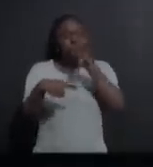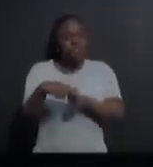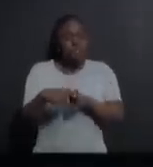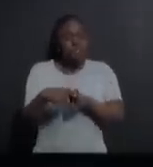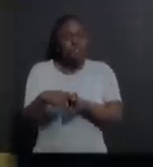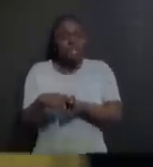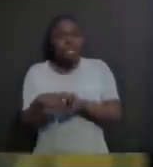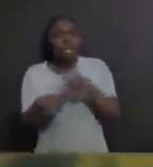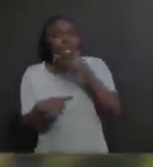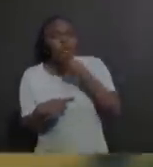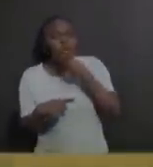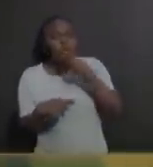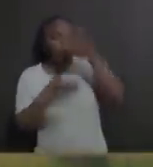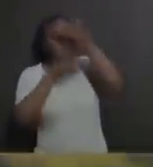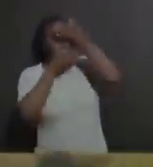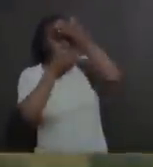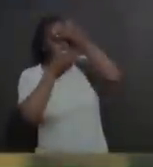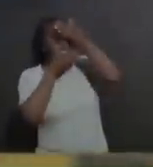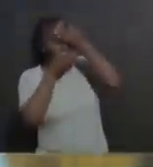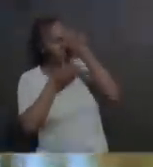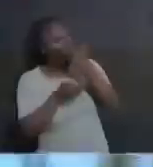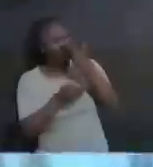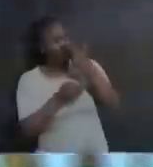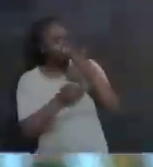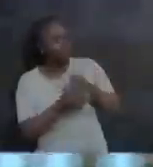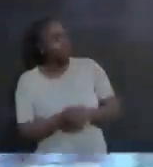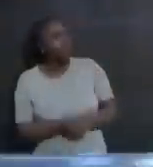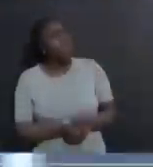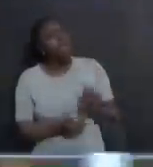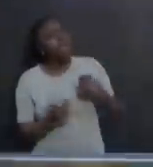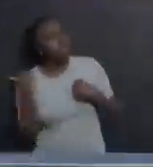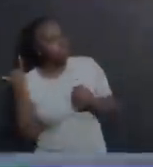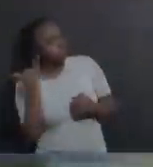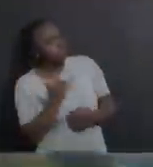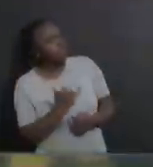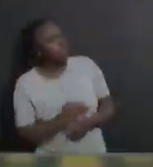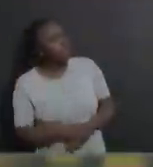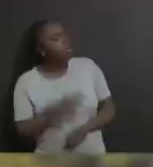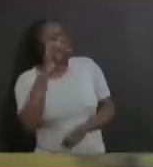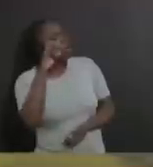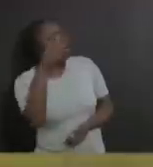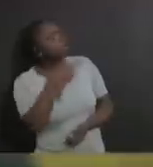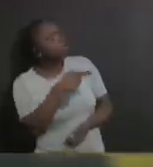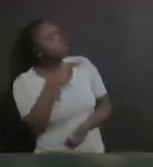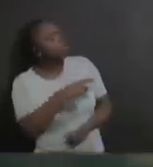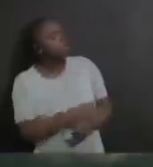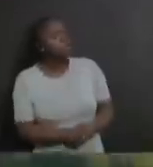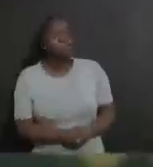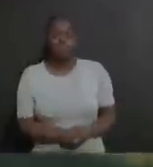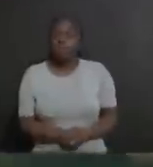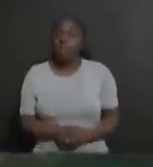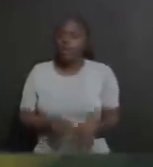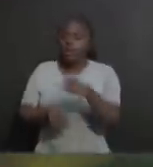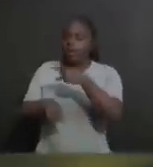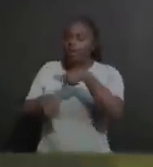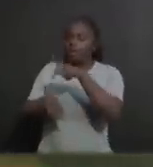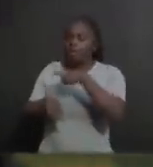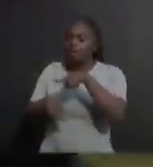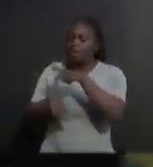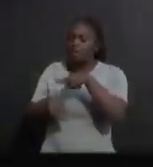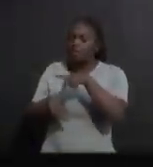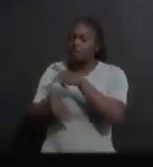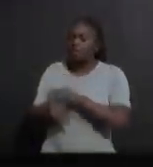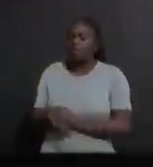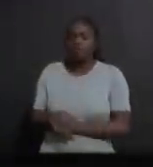cara de árabe, assim, uma cara de terra, falei com ele assim: o senhor é da onde, hein? Ele falou: Bangladesh. Falei: o senhor